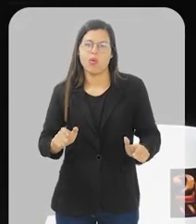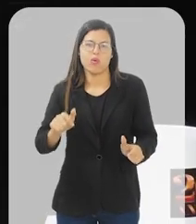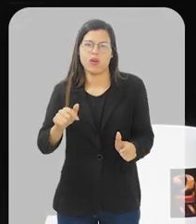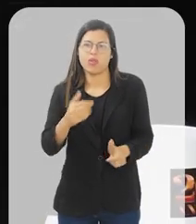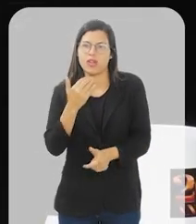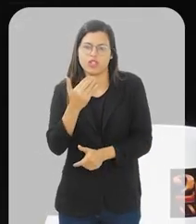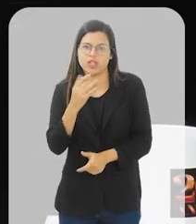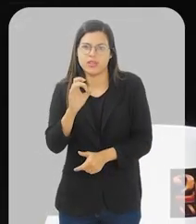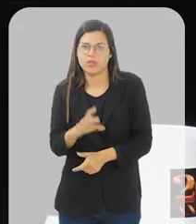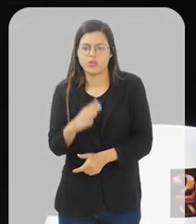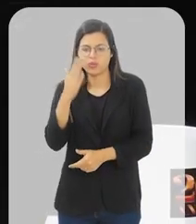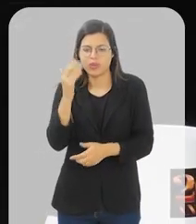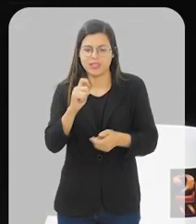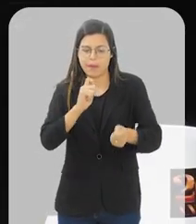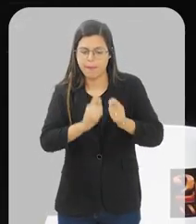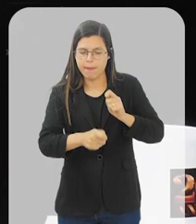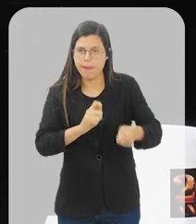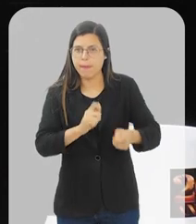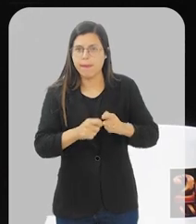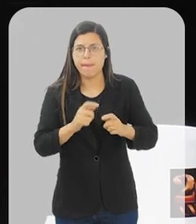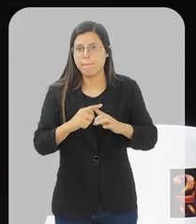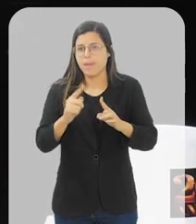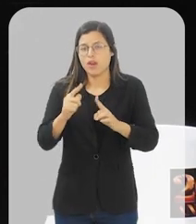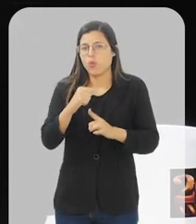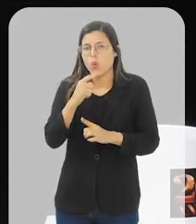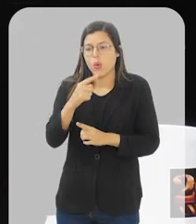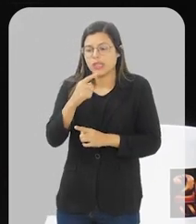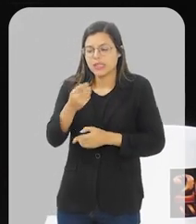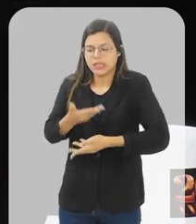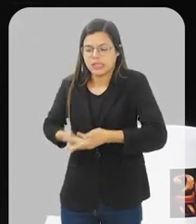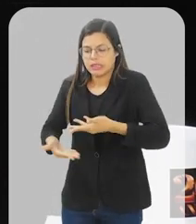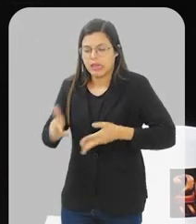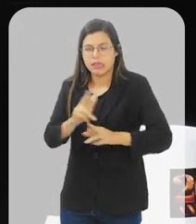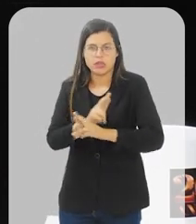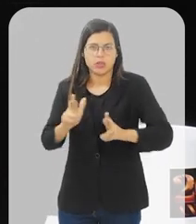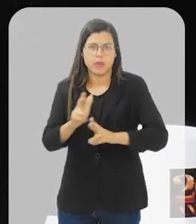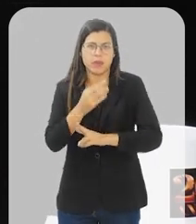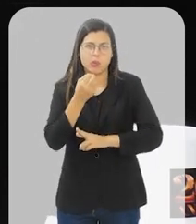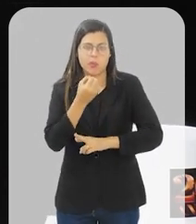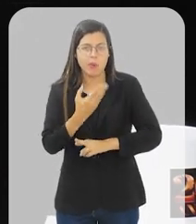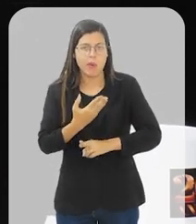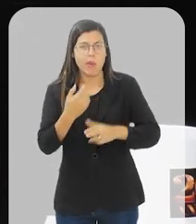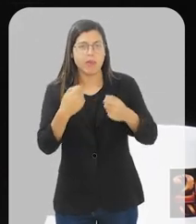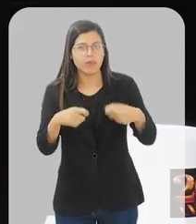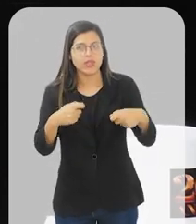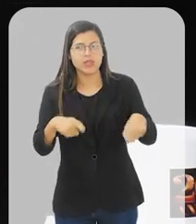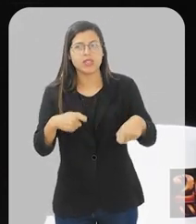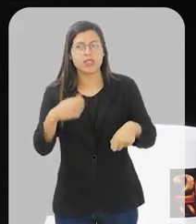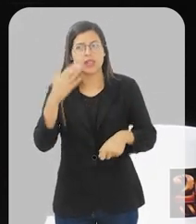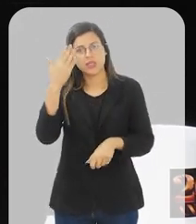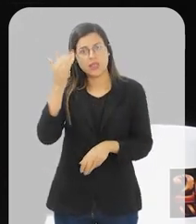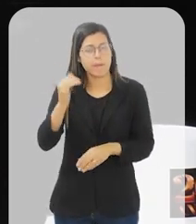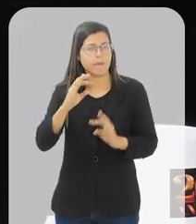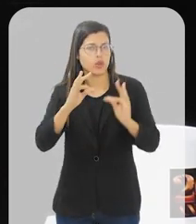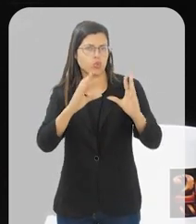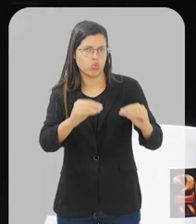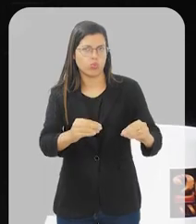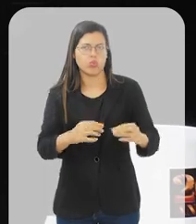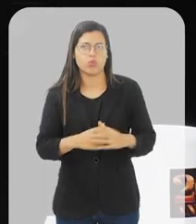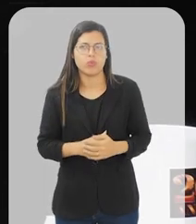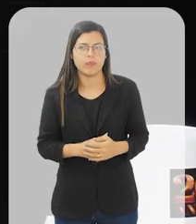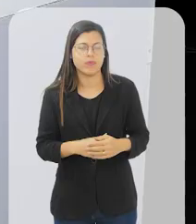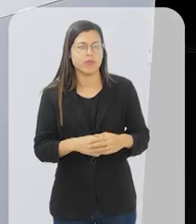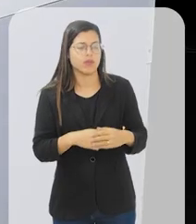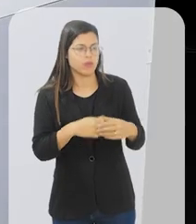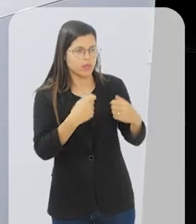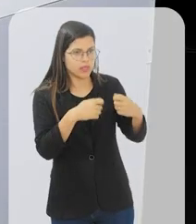fácil de se conviver. Ele precisa ter a didática de ensinar como faz a bossa, como se toca. Ele precisa saber disso tudo. Tem que